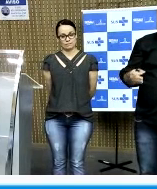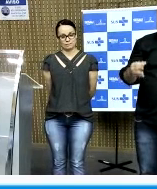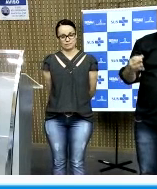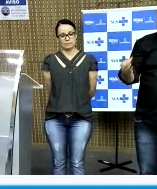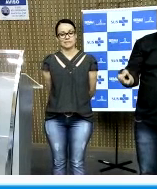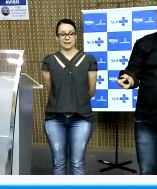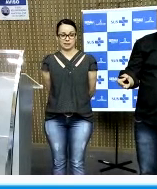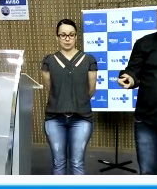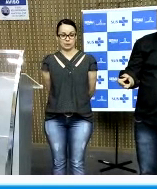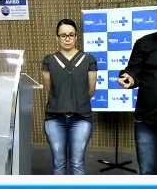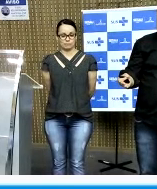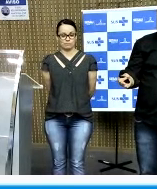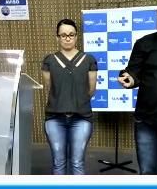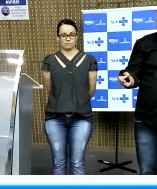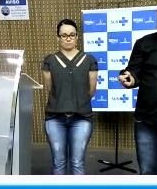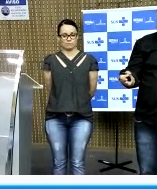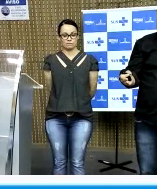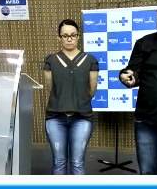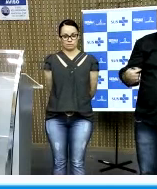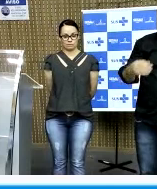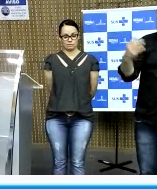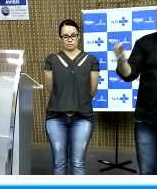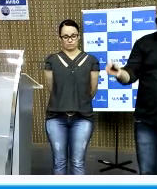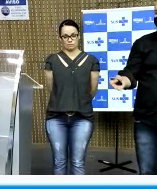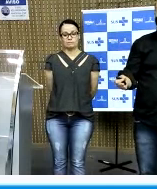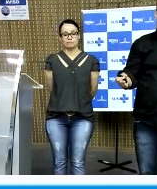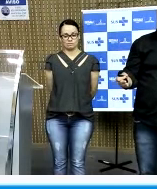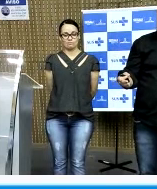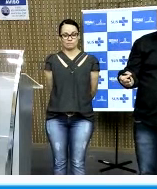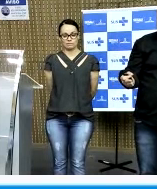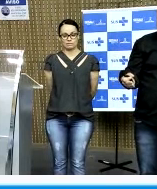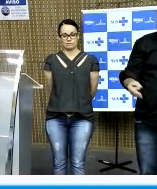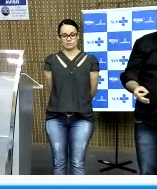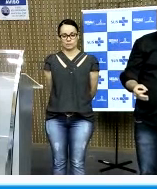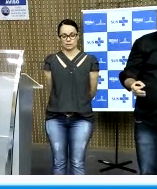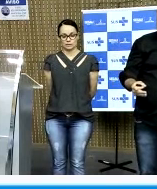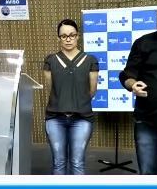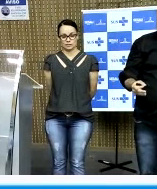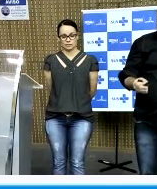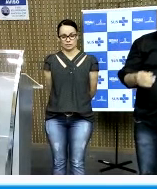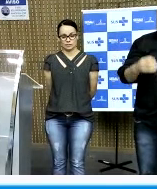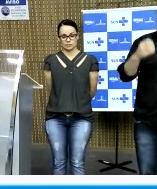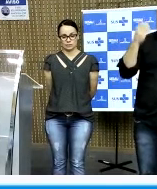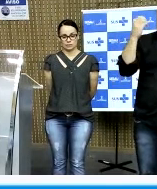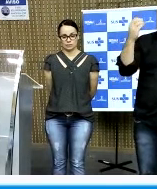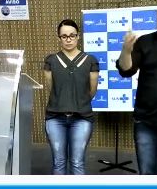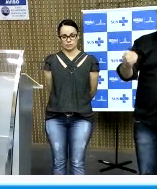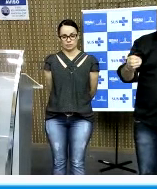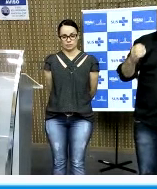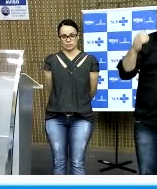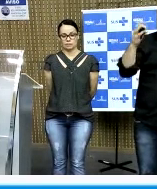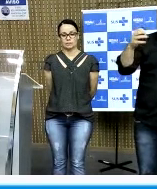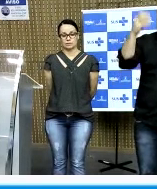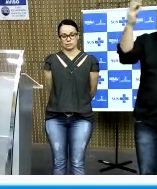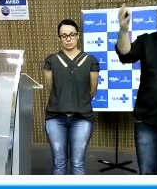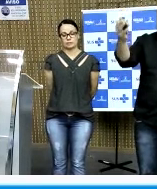que tem que ser registrado, porque às vezes o médico, ou a própria enfermagem, às vezes ela relata ali um